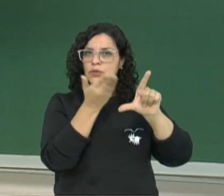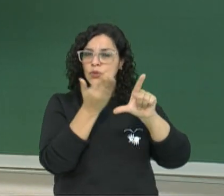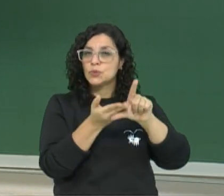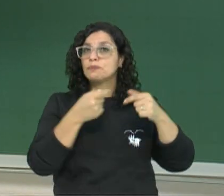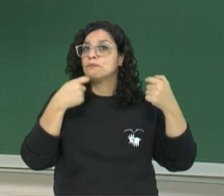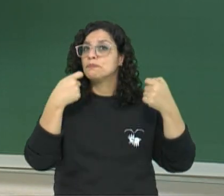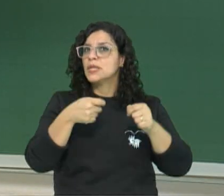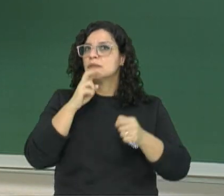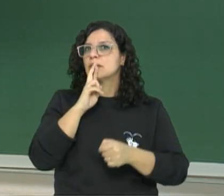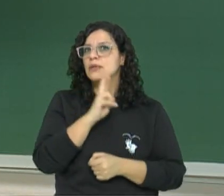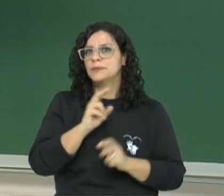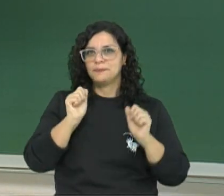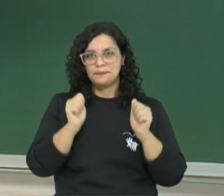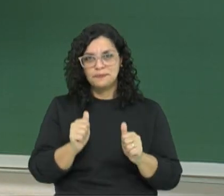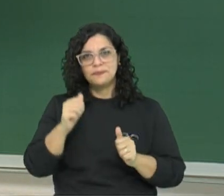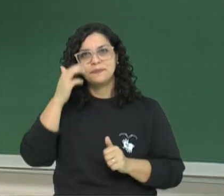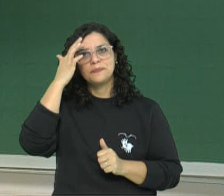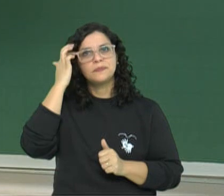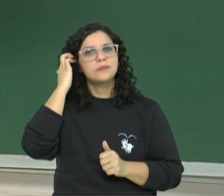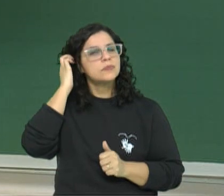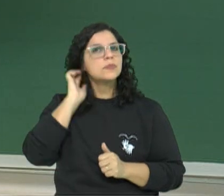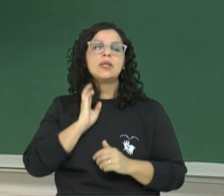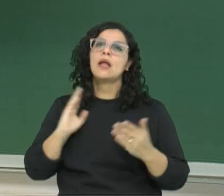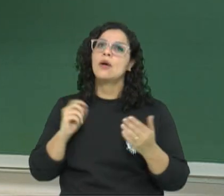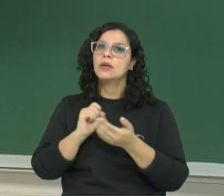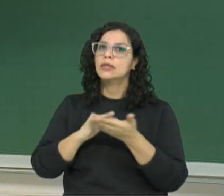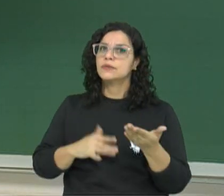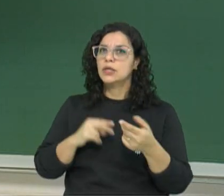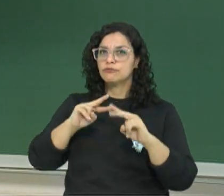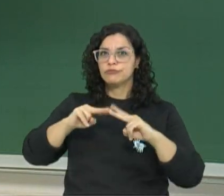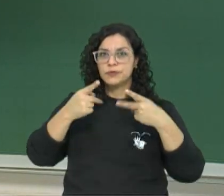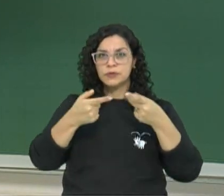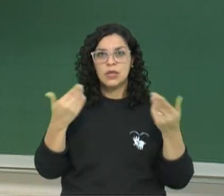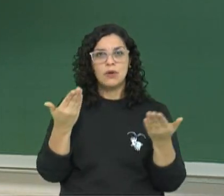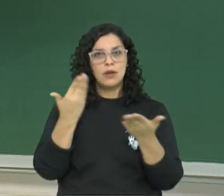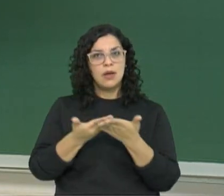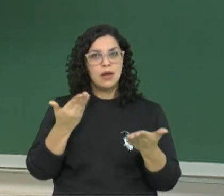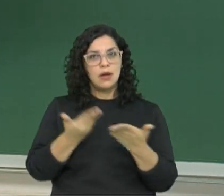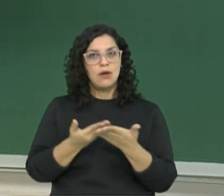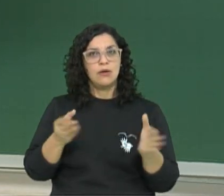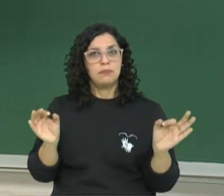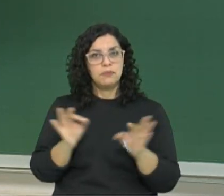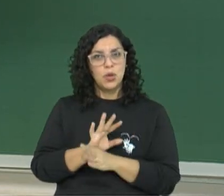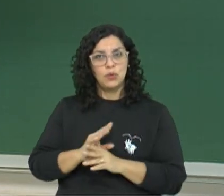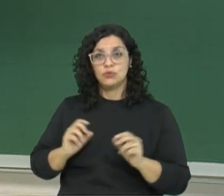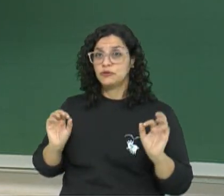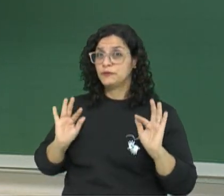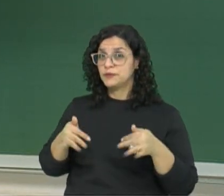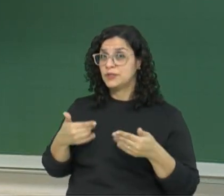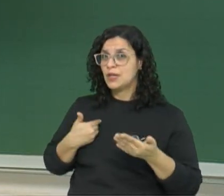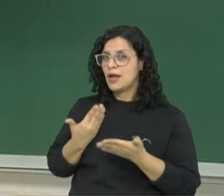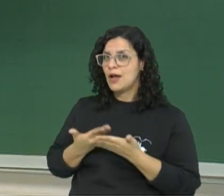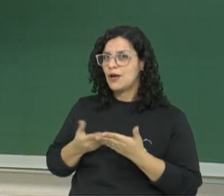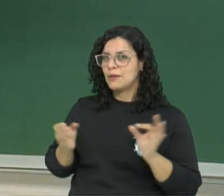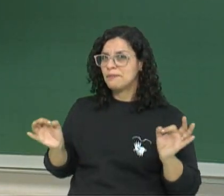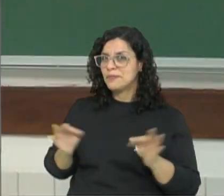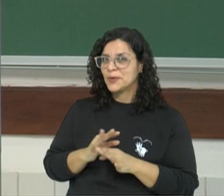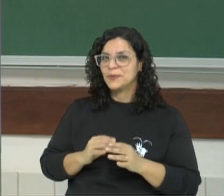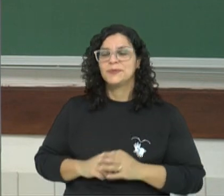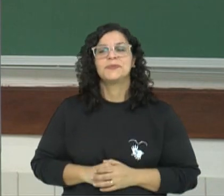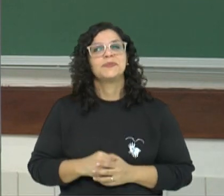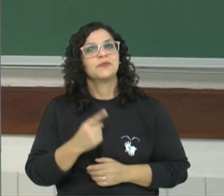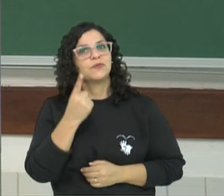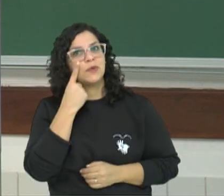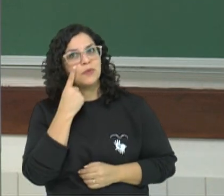obrigatórias aqui, certo? Então, vamos lá. Entrou na atividade obrigatória depois da nossa aula. Ficou show de bola, aula paga.